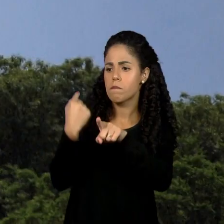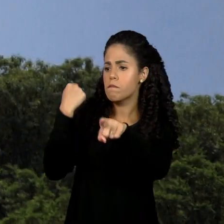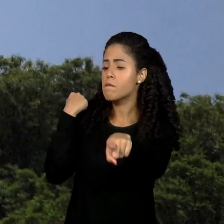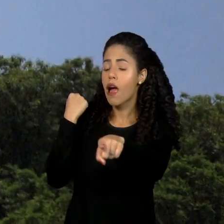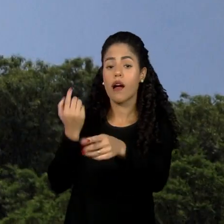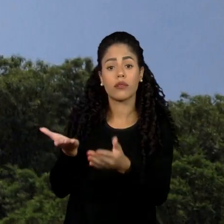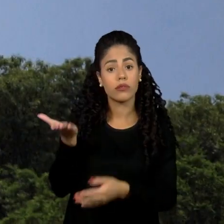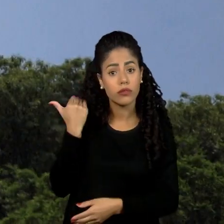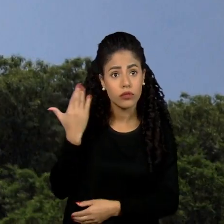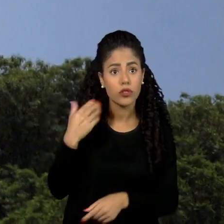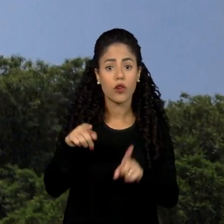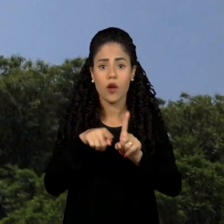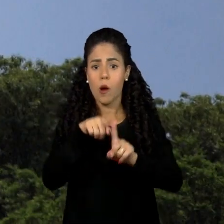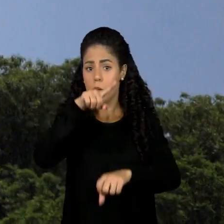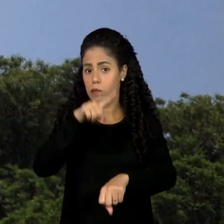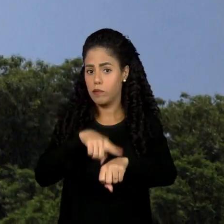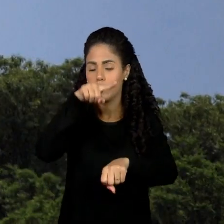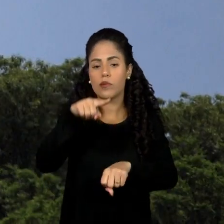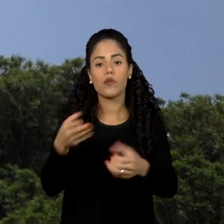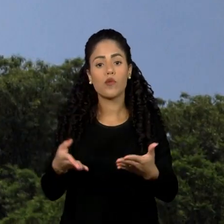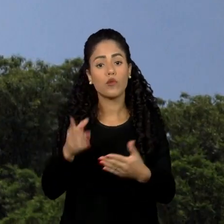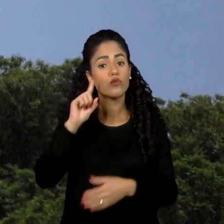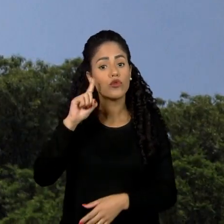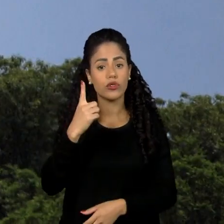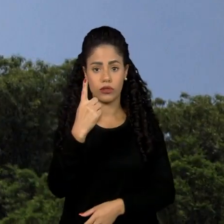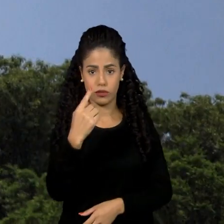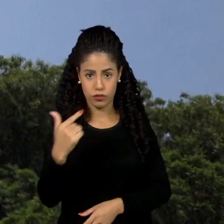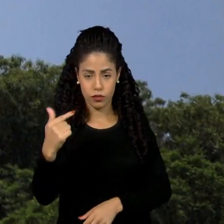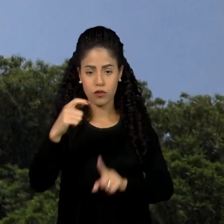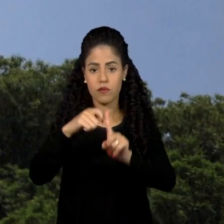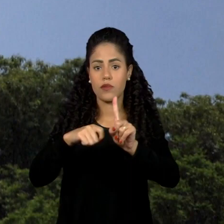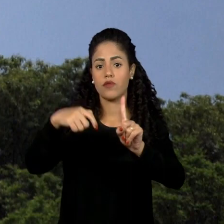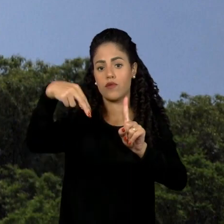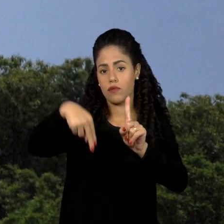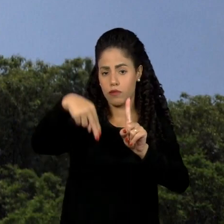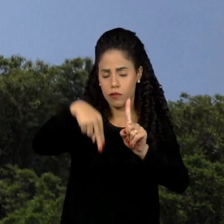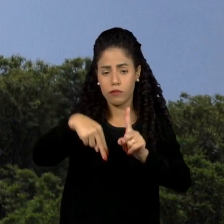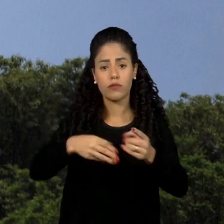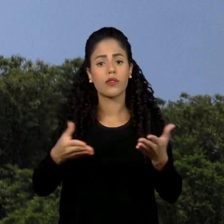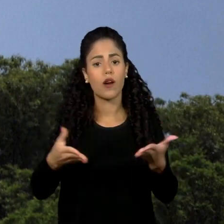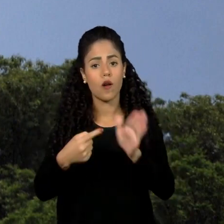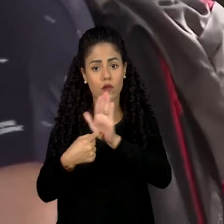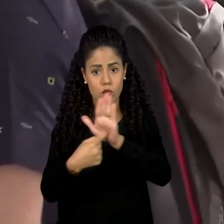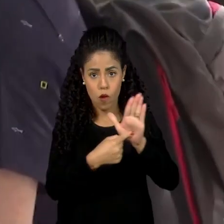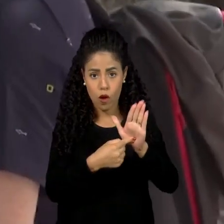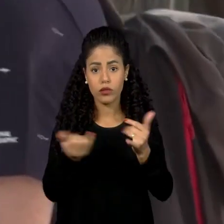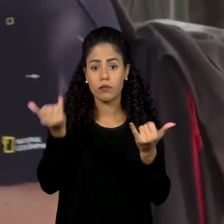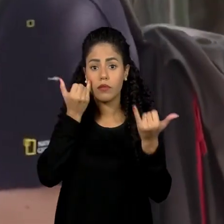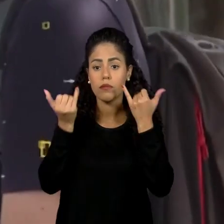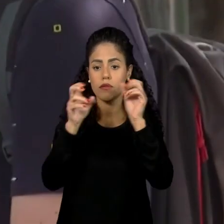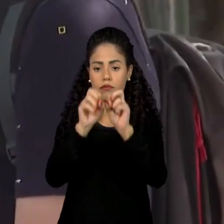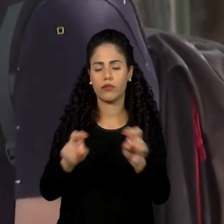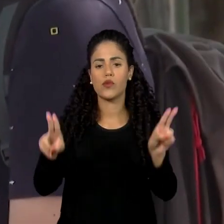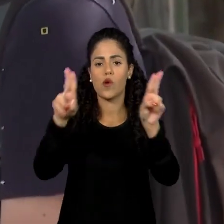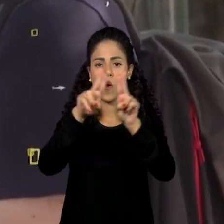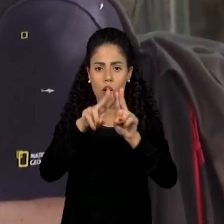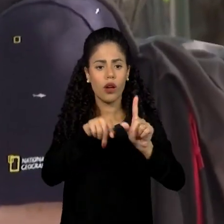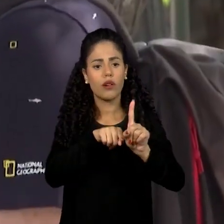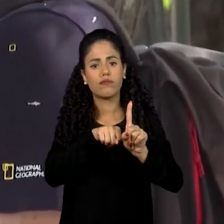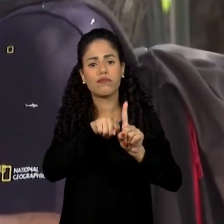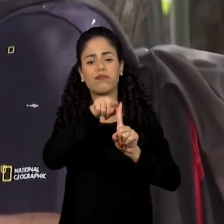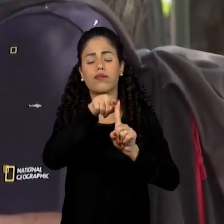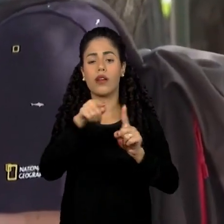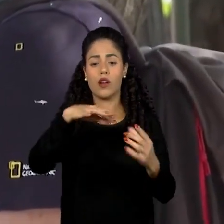pré-industrial. A marca foi registrada no último dia 17 de novembro. Relatório da ONU alerta que a temperatura